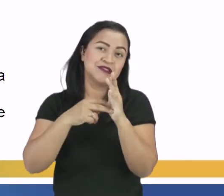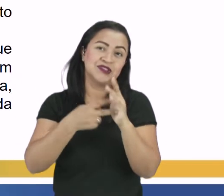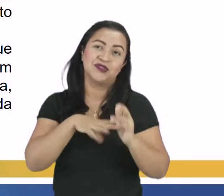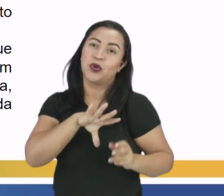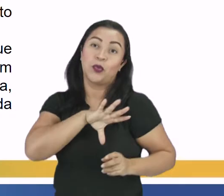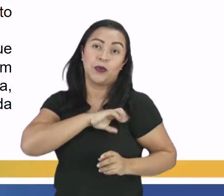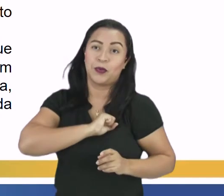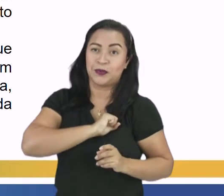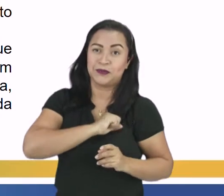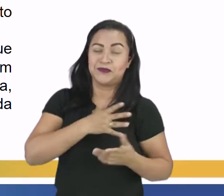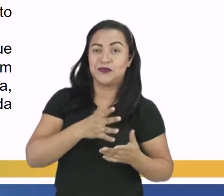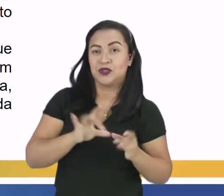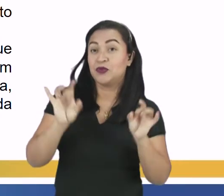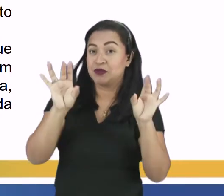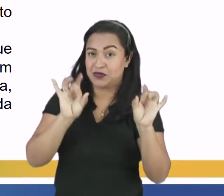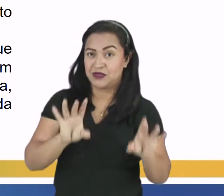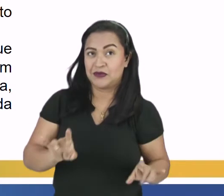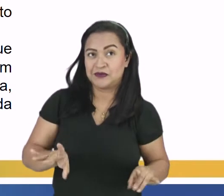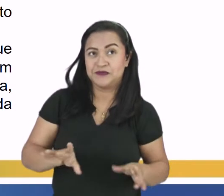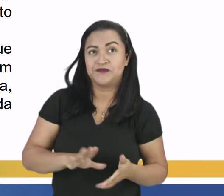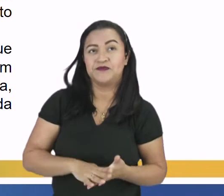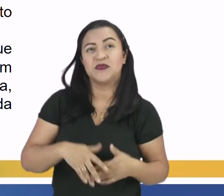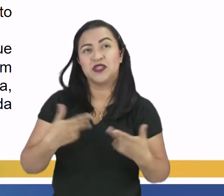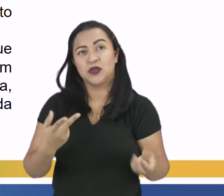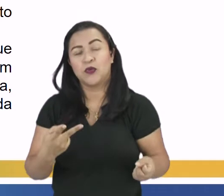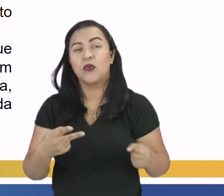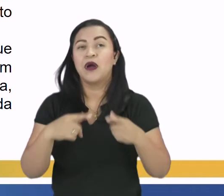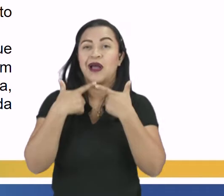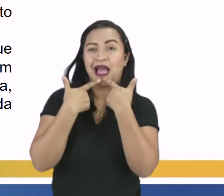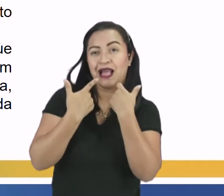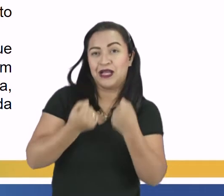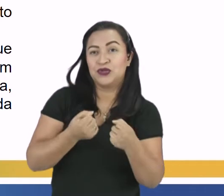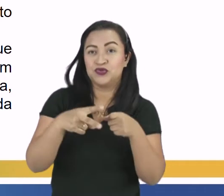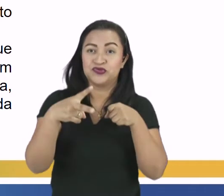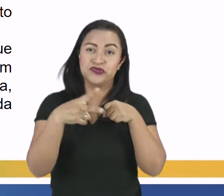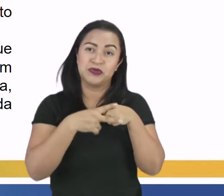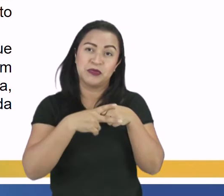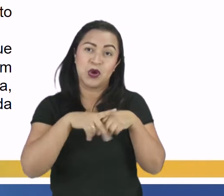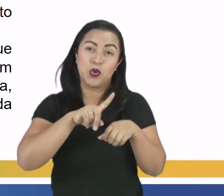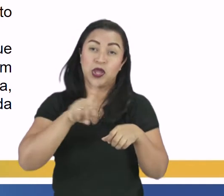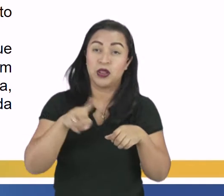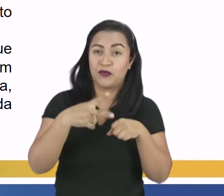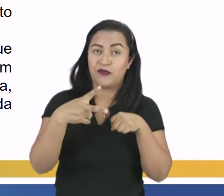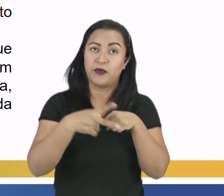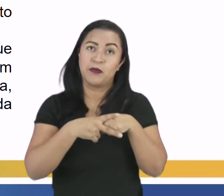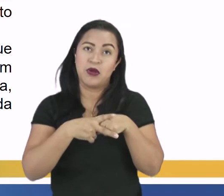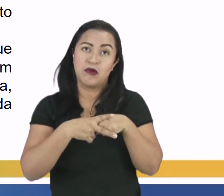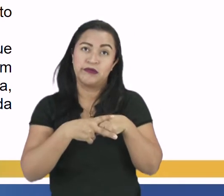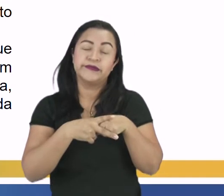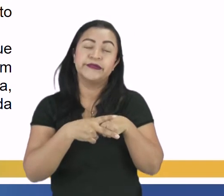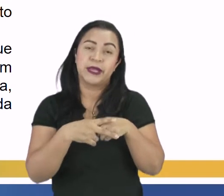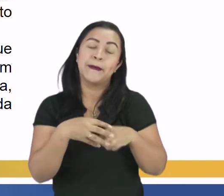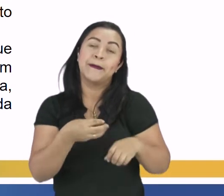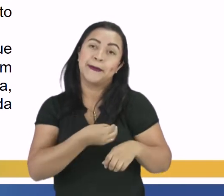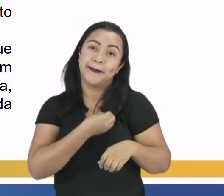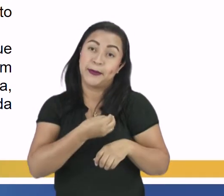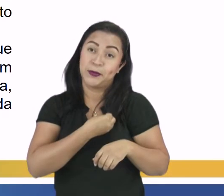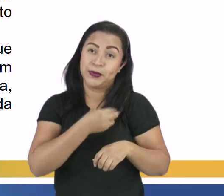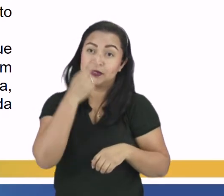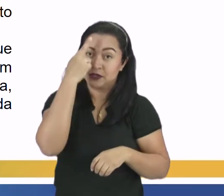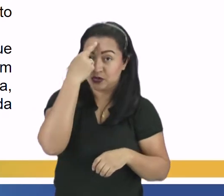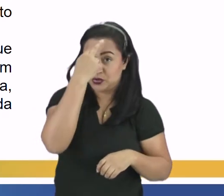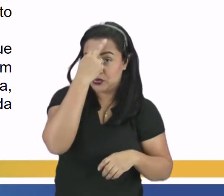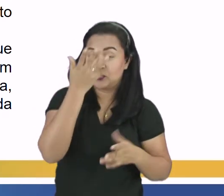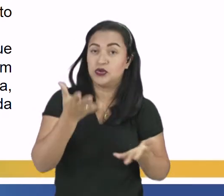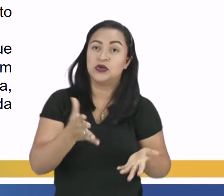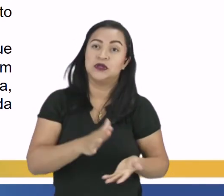contorno especial. Já a linguagem verbal e não verbal presente, que é uma característica bastante presente nas histórias.